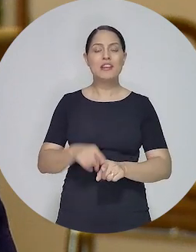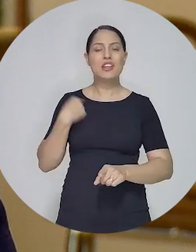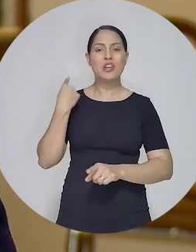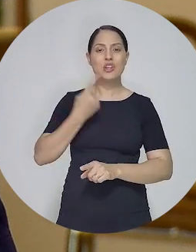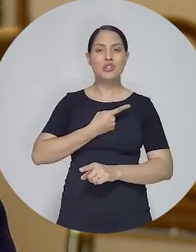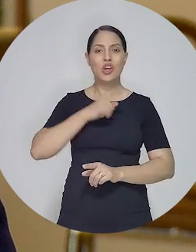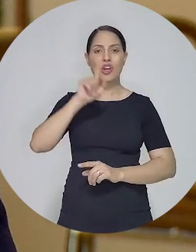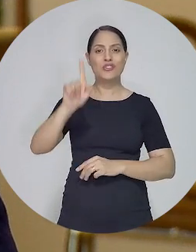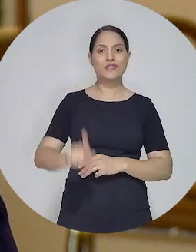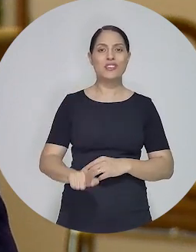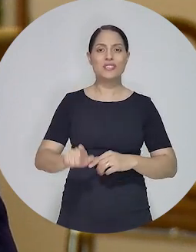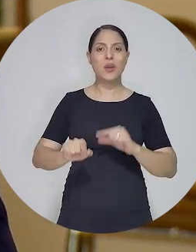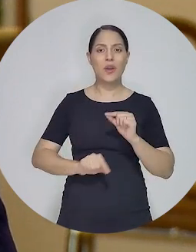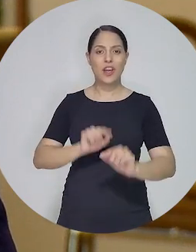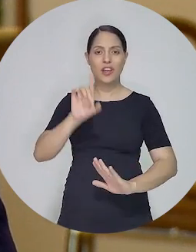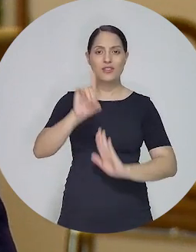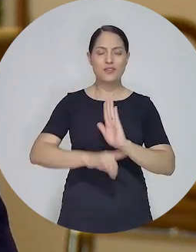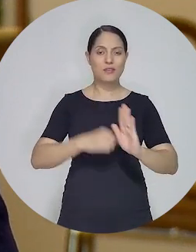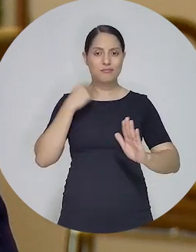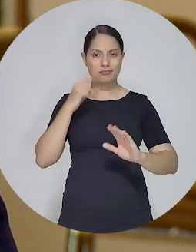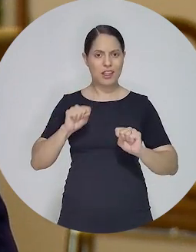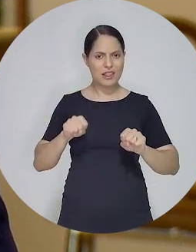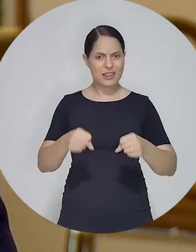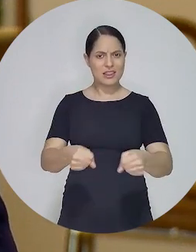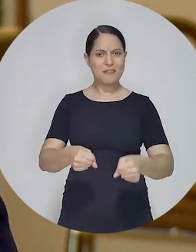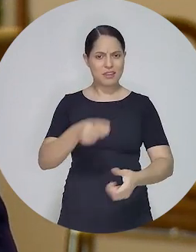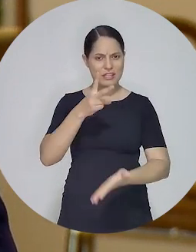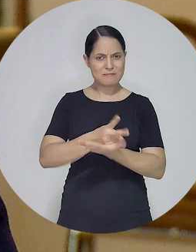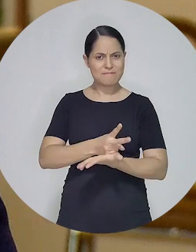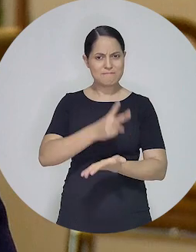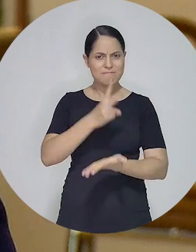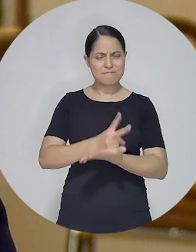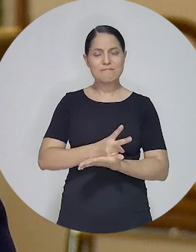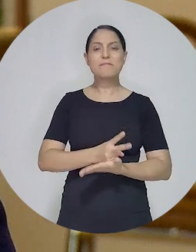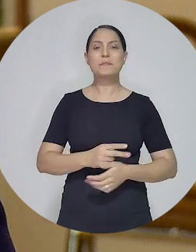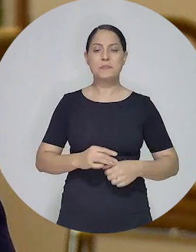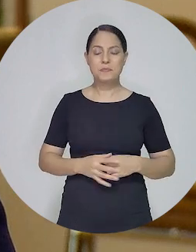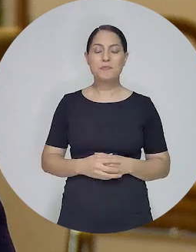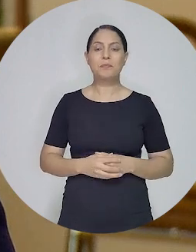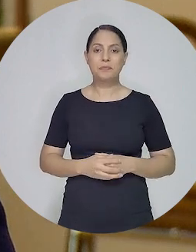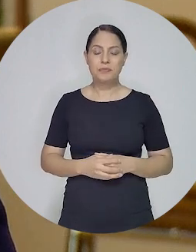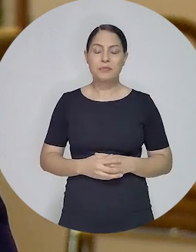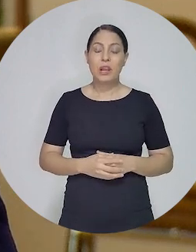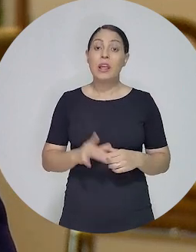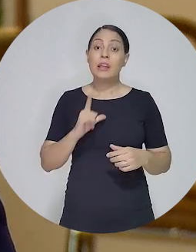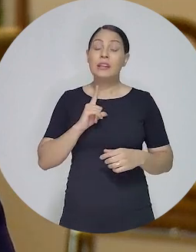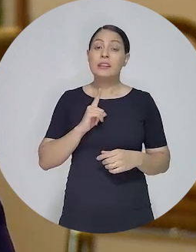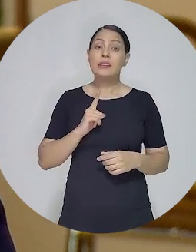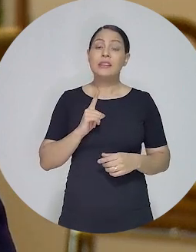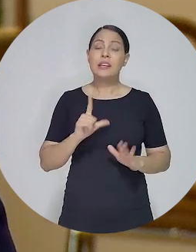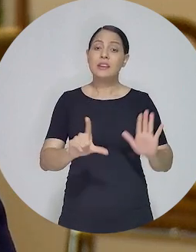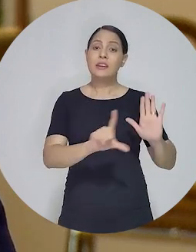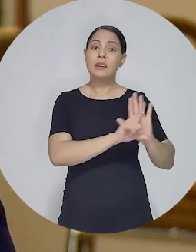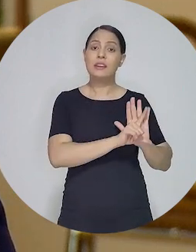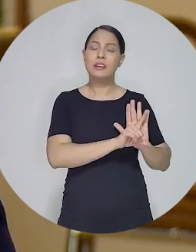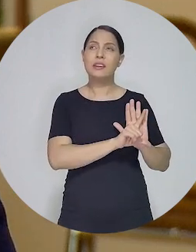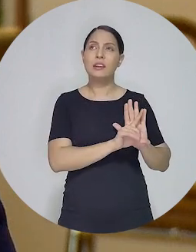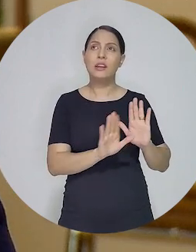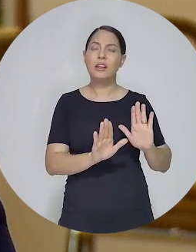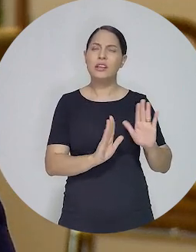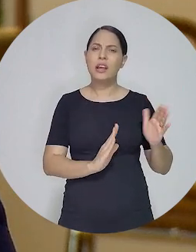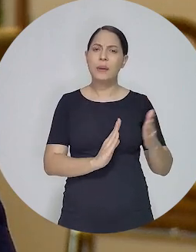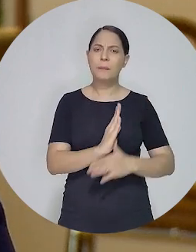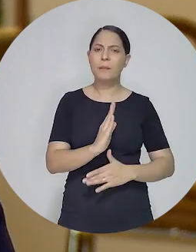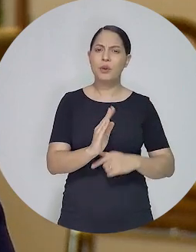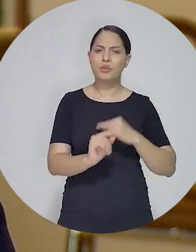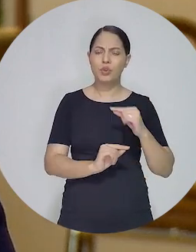das maiores bandeiras da nossa gestão, que é a defesa de prerrogativas. Muitos avanços vieram, tivemos aí a lei que